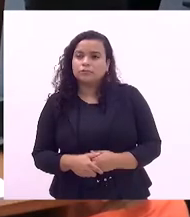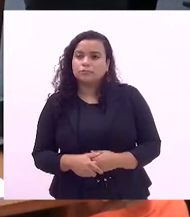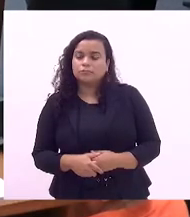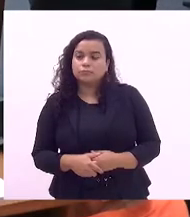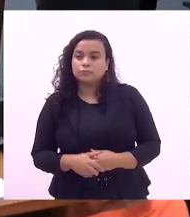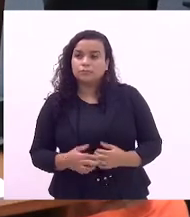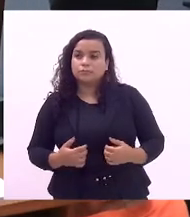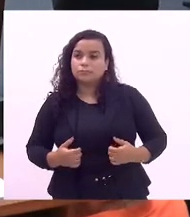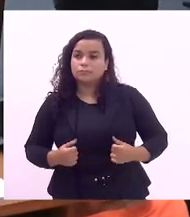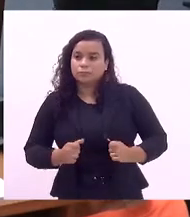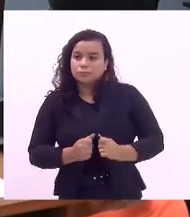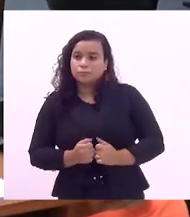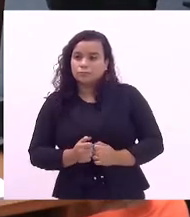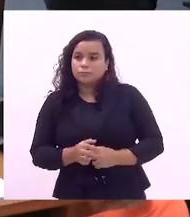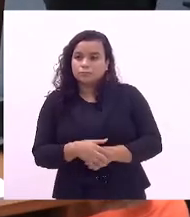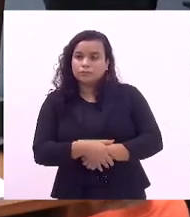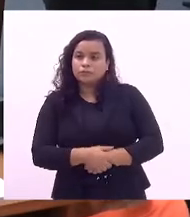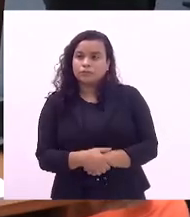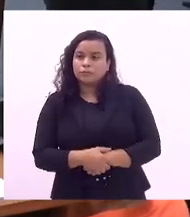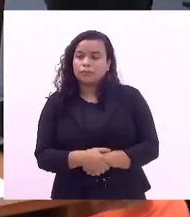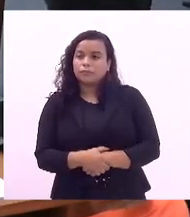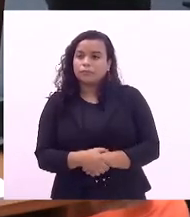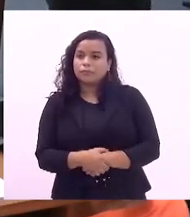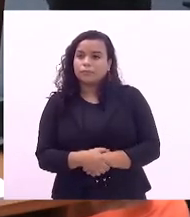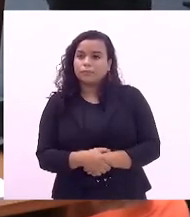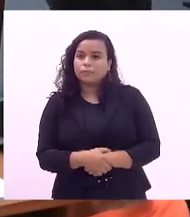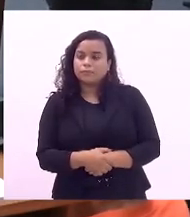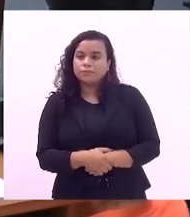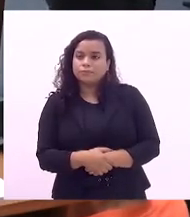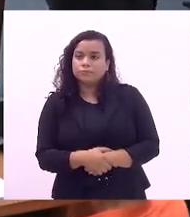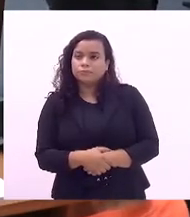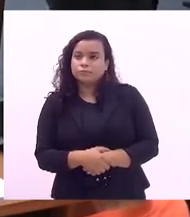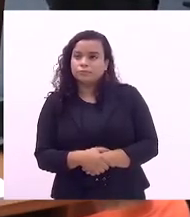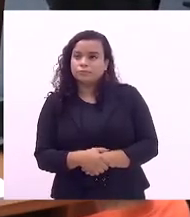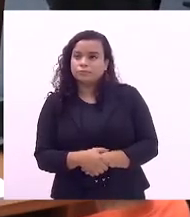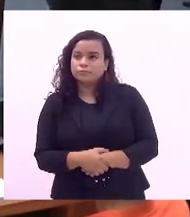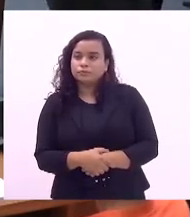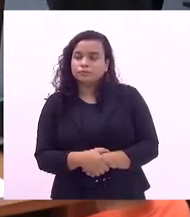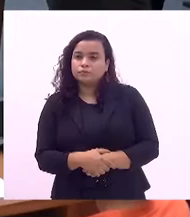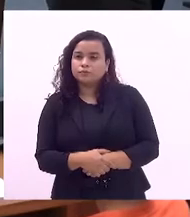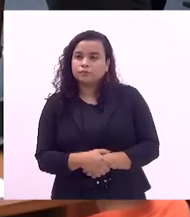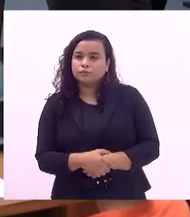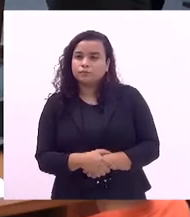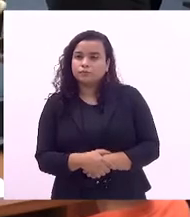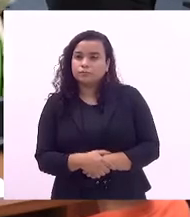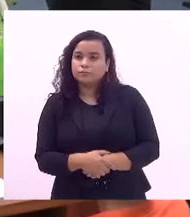oi oi E aí E aí